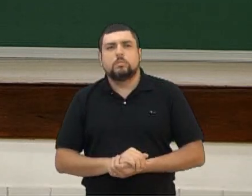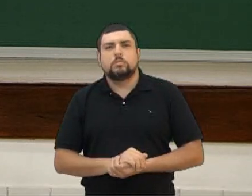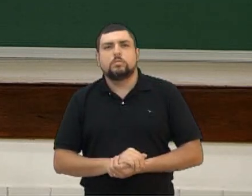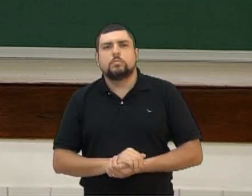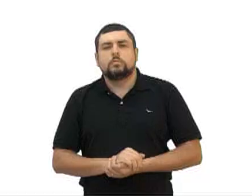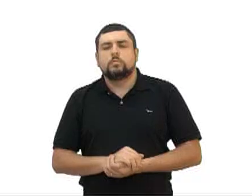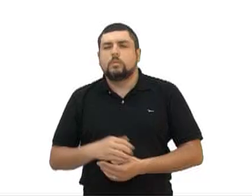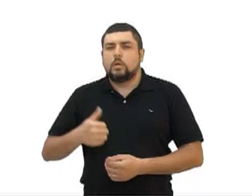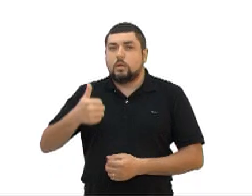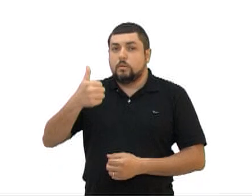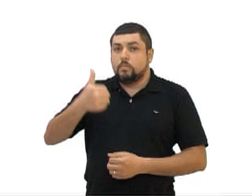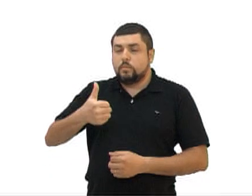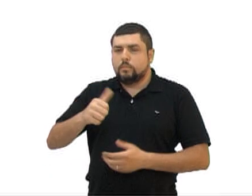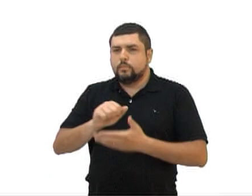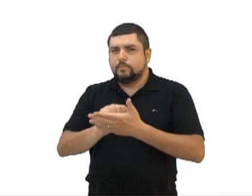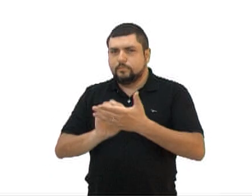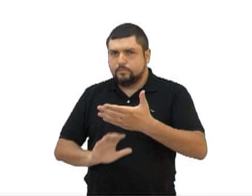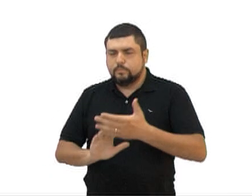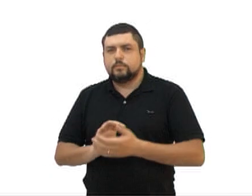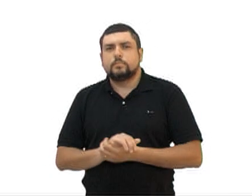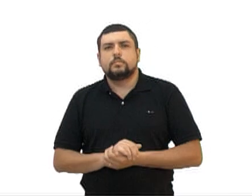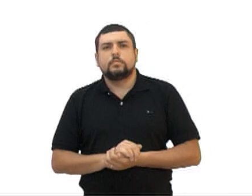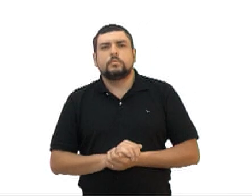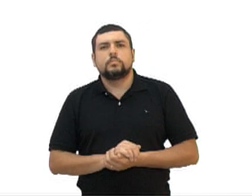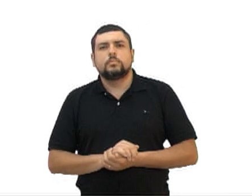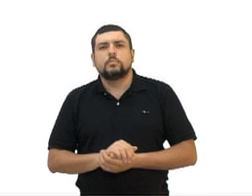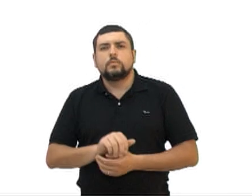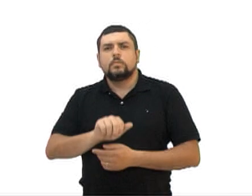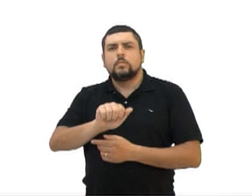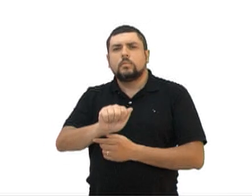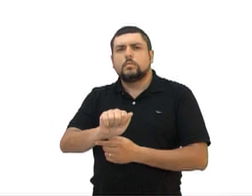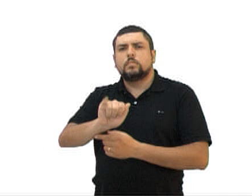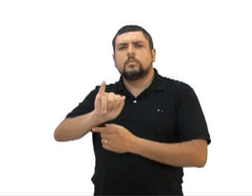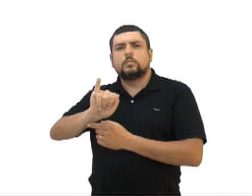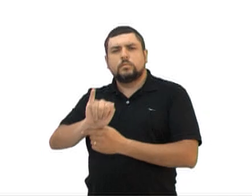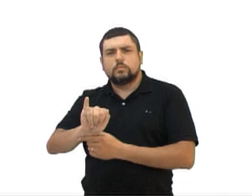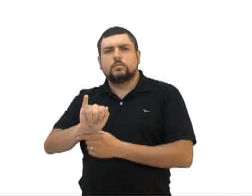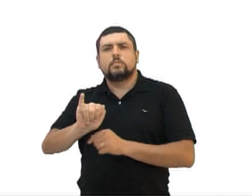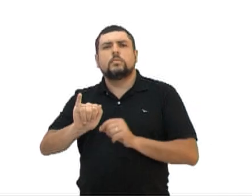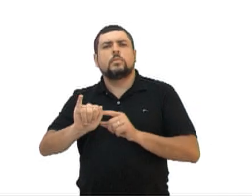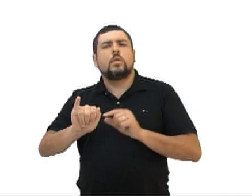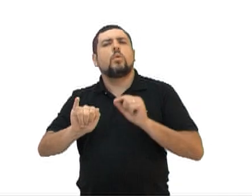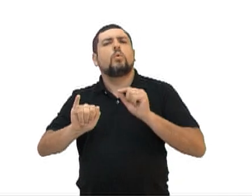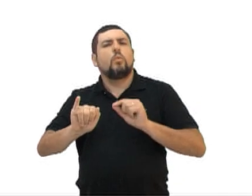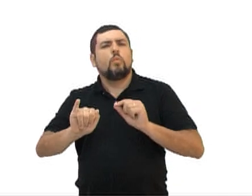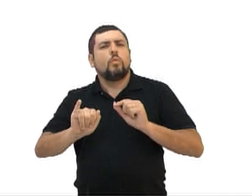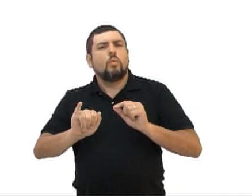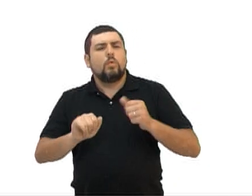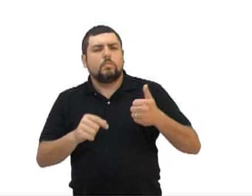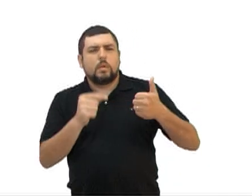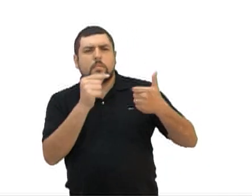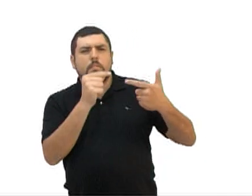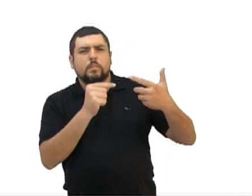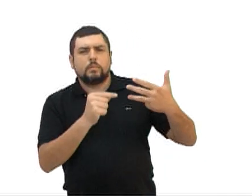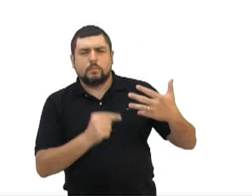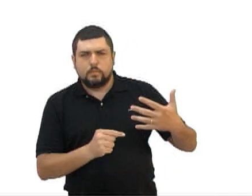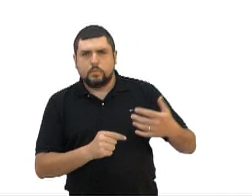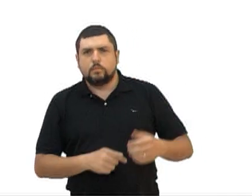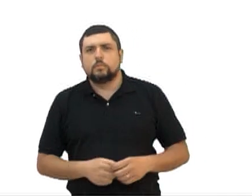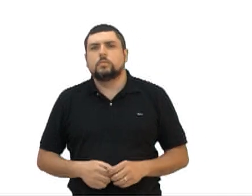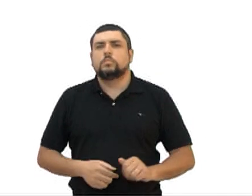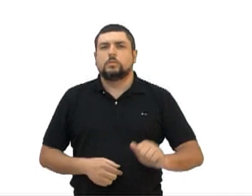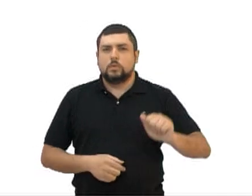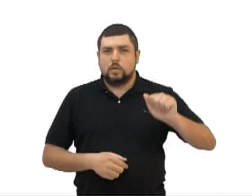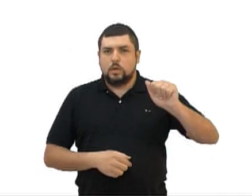Primeiro quiz. Os atos institucionais possuíam as seguintes prerrogativas. Letra